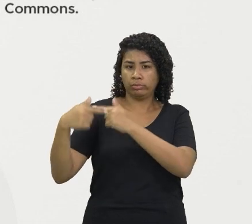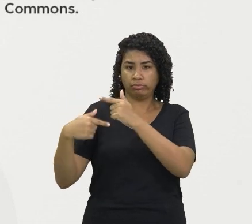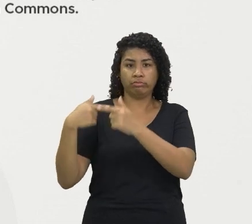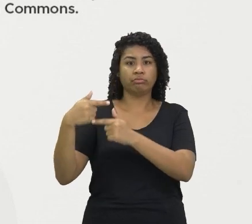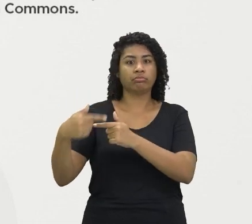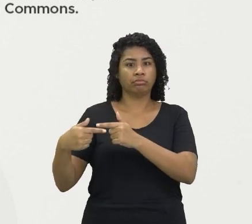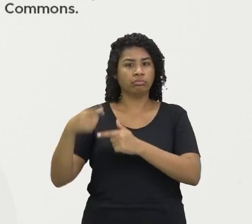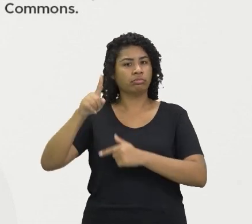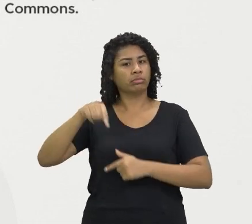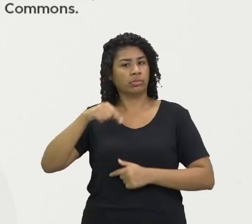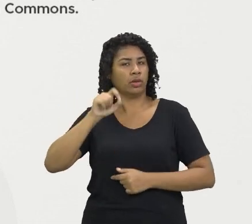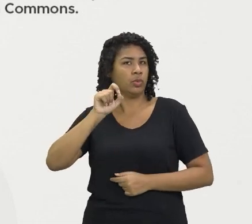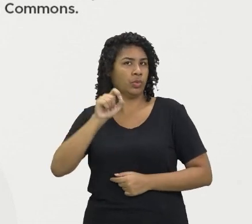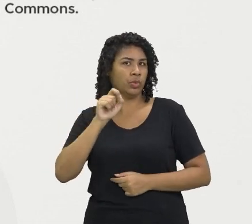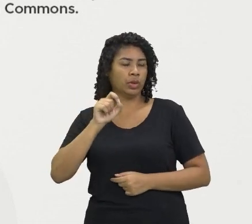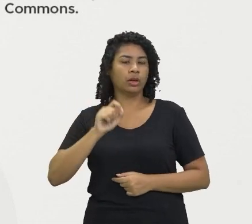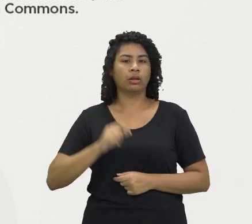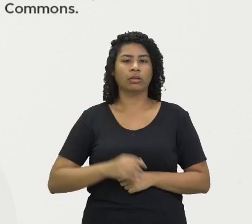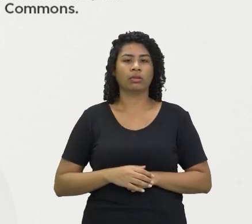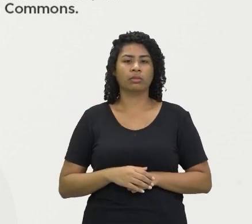Dos espíritos, né?